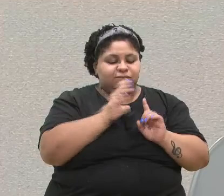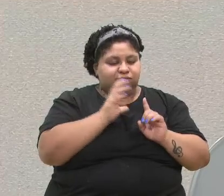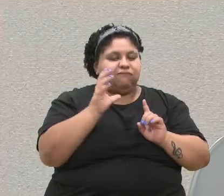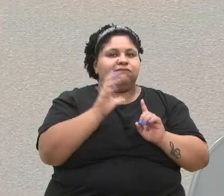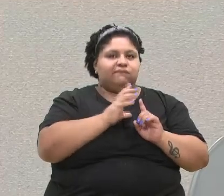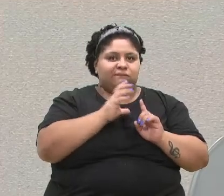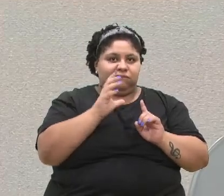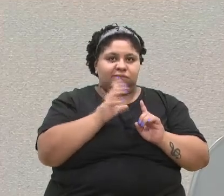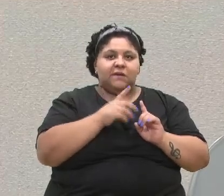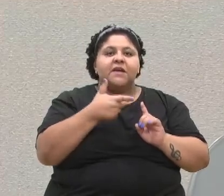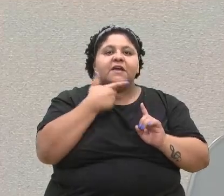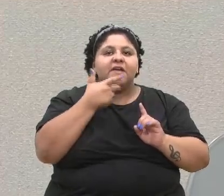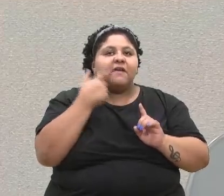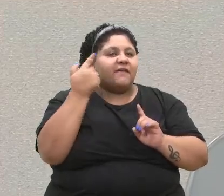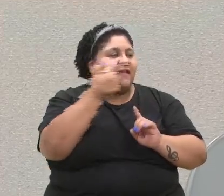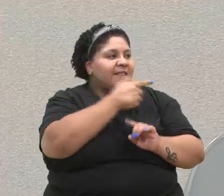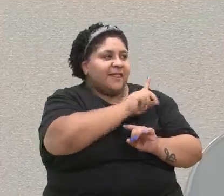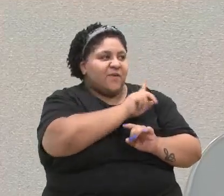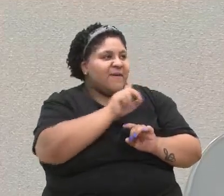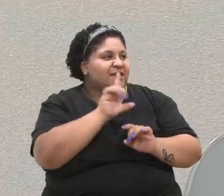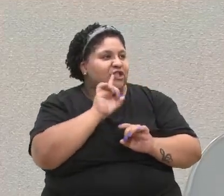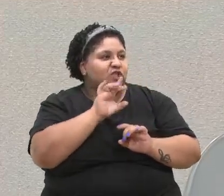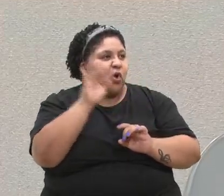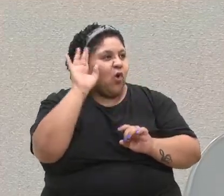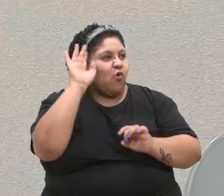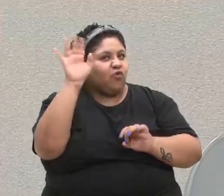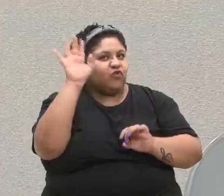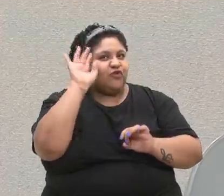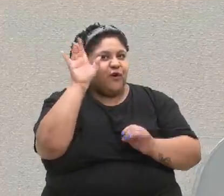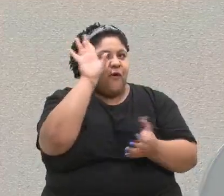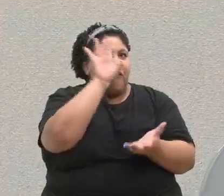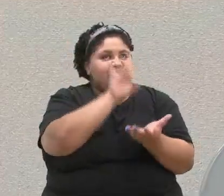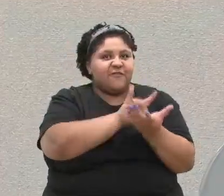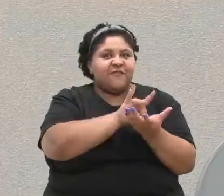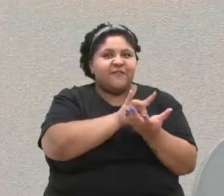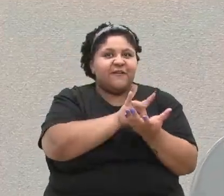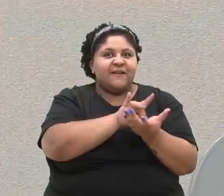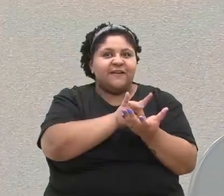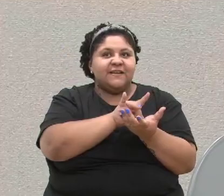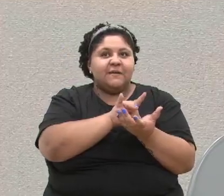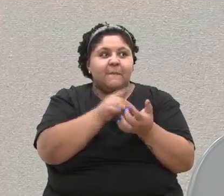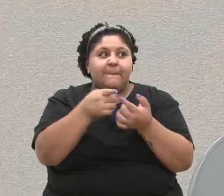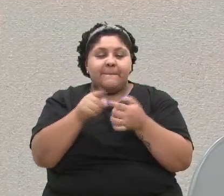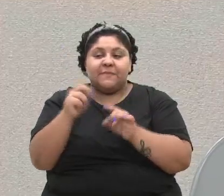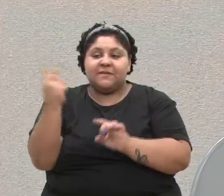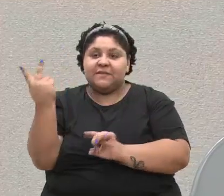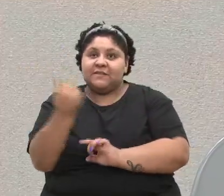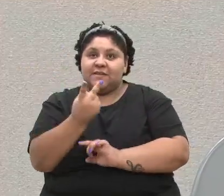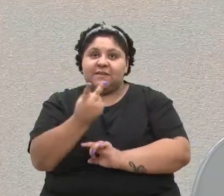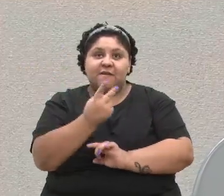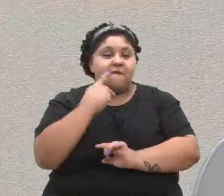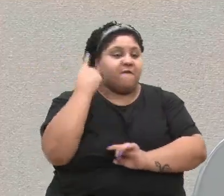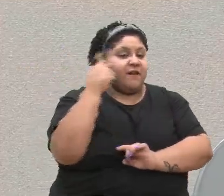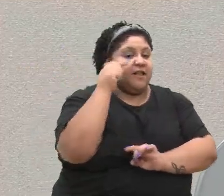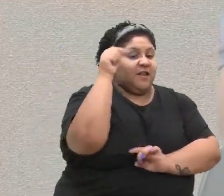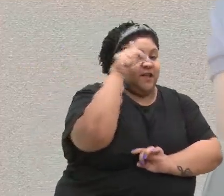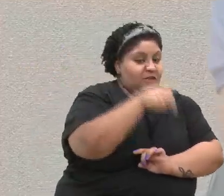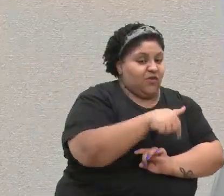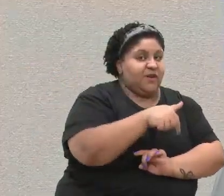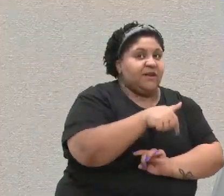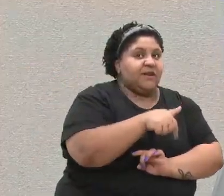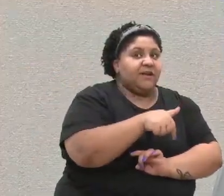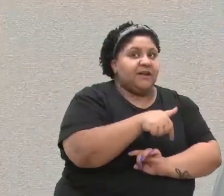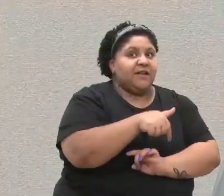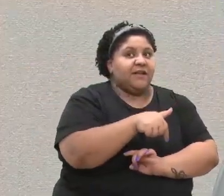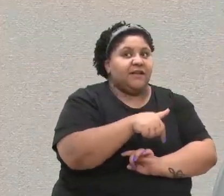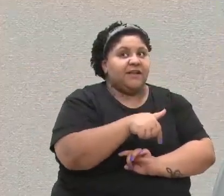inspira. Eu falei para ele que não era só um sonho que estaria sendo realizado, seriam dois, que era ser vereador nessa casa, ser vereador do